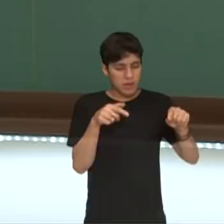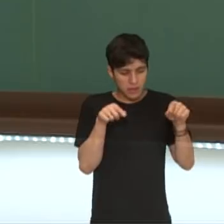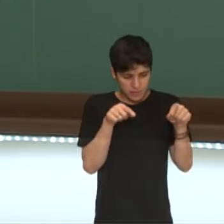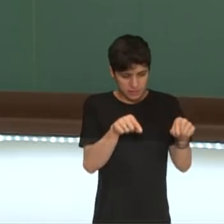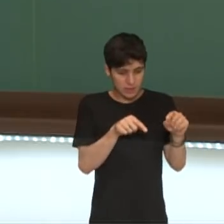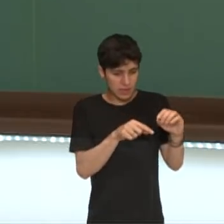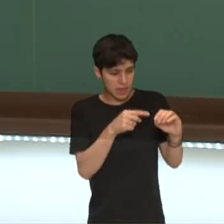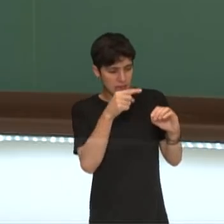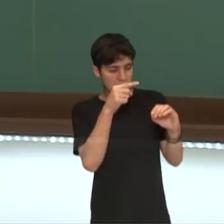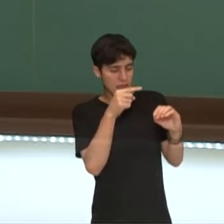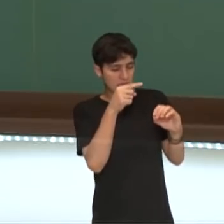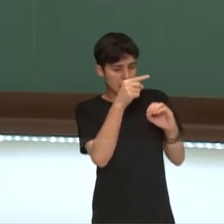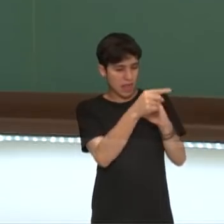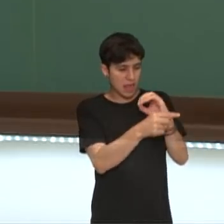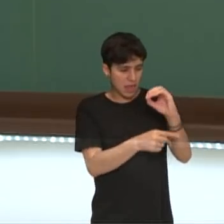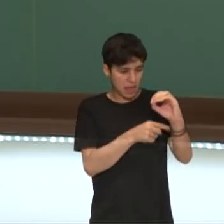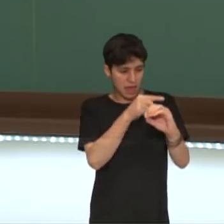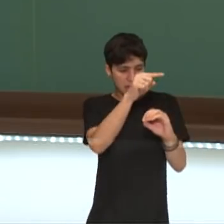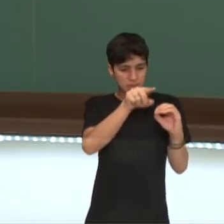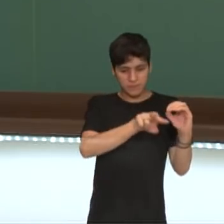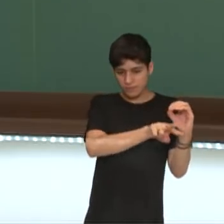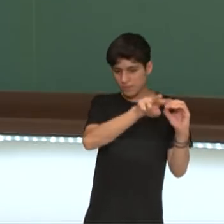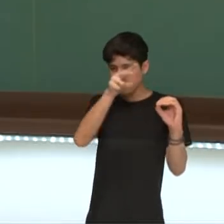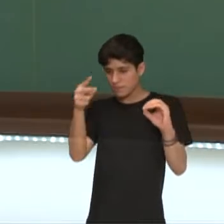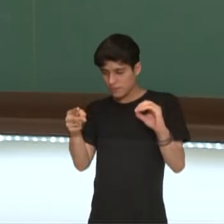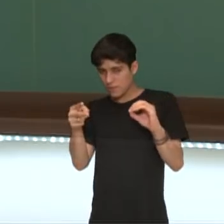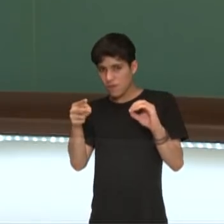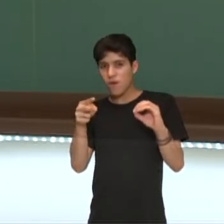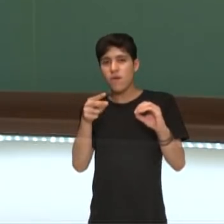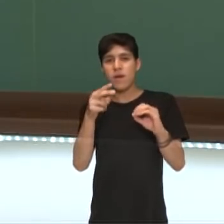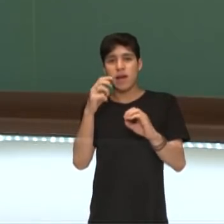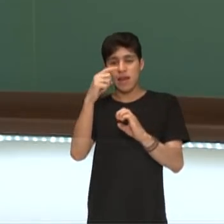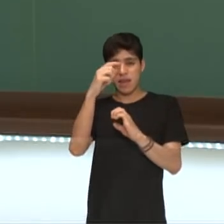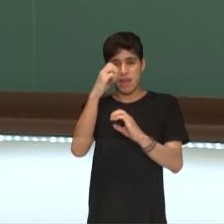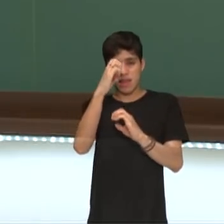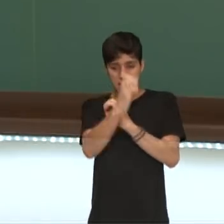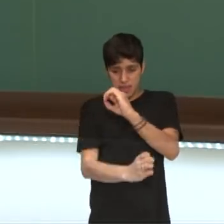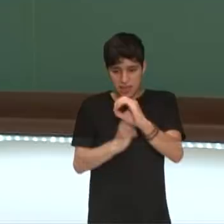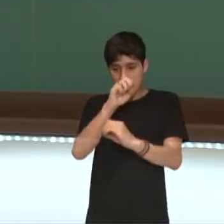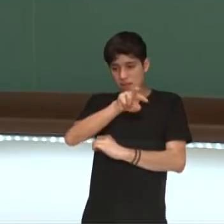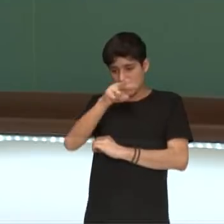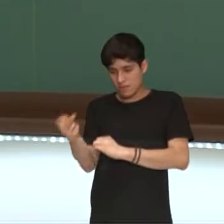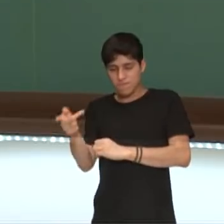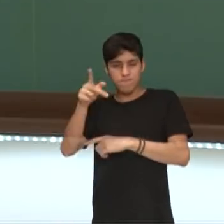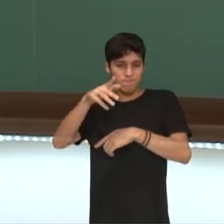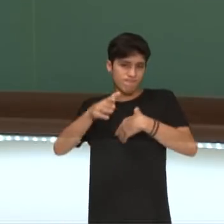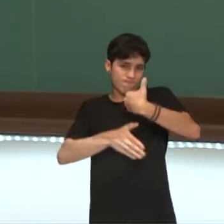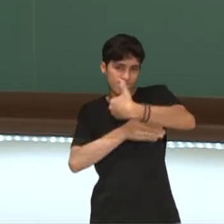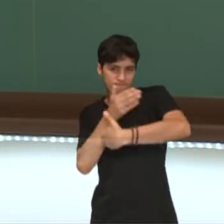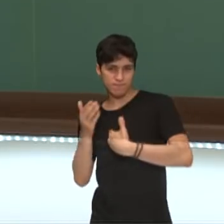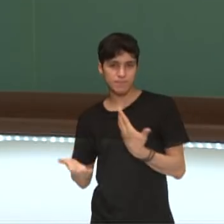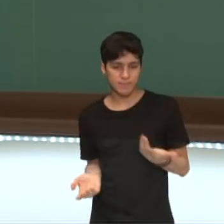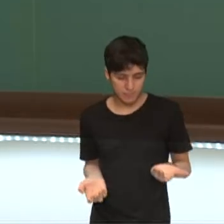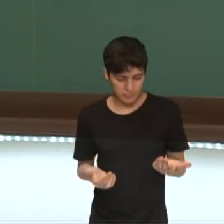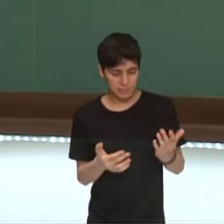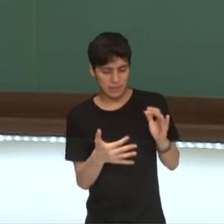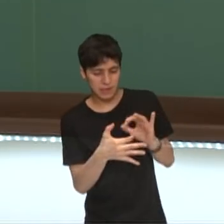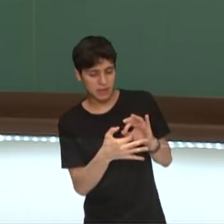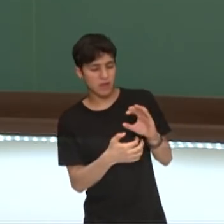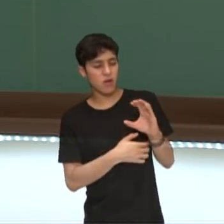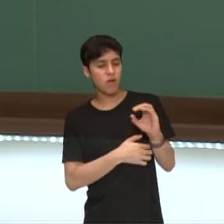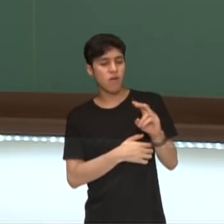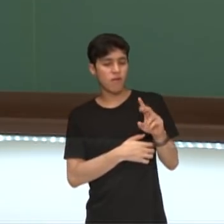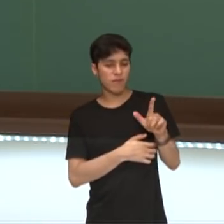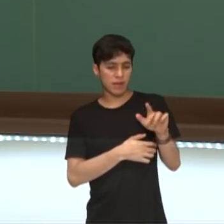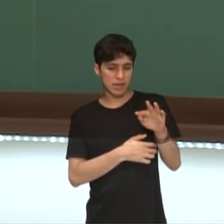um átomo doa elétrons e outro recebe, e assim ele vai compondo, né, entre diferentes elementos, né? A ligação covalente,